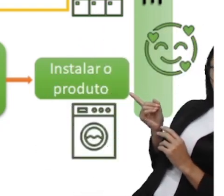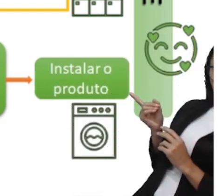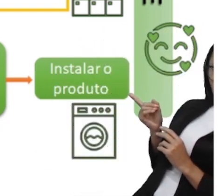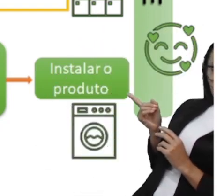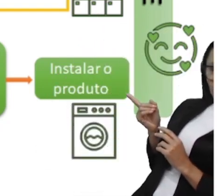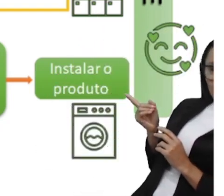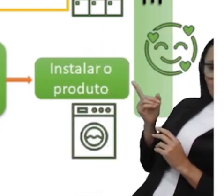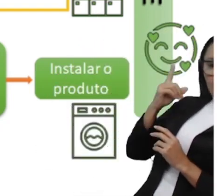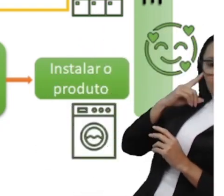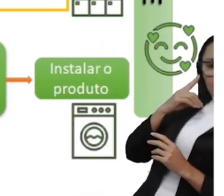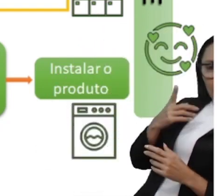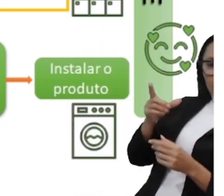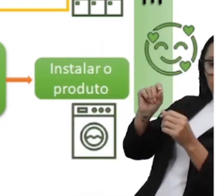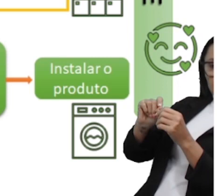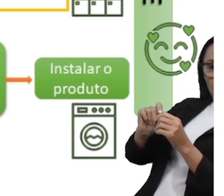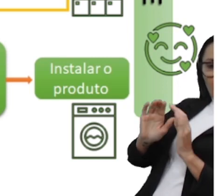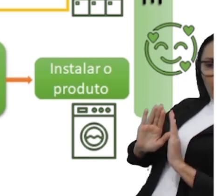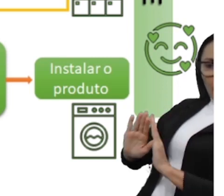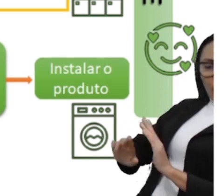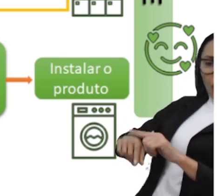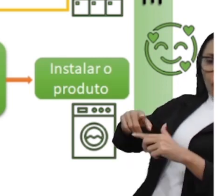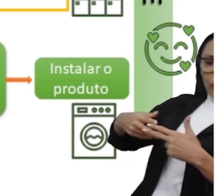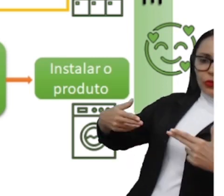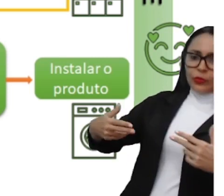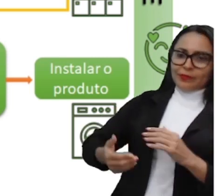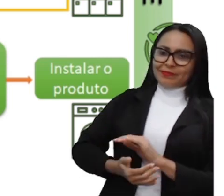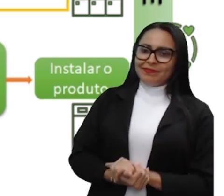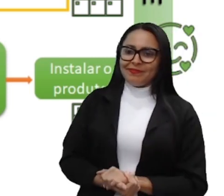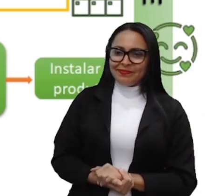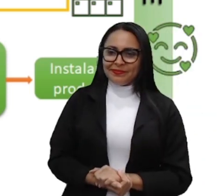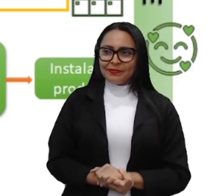na oportunidade da entrega, nós também instalamos o produto.